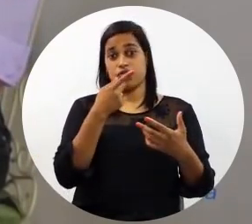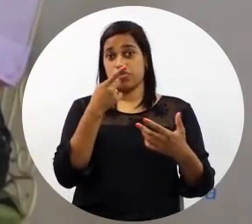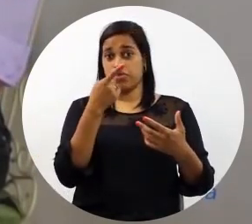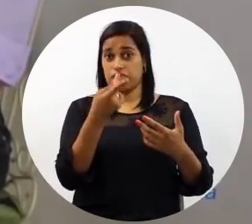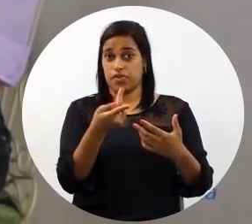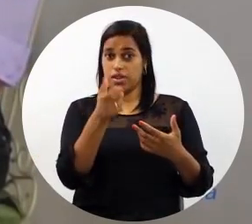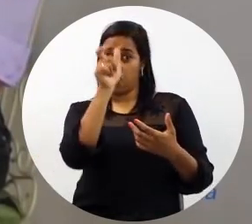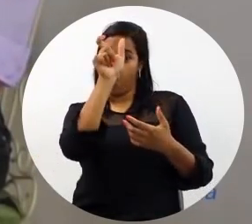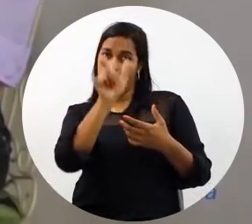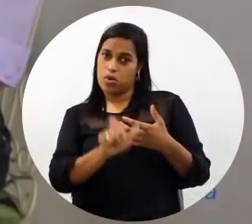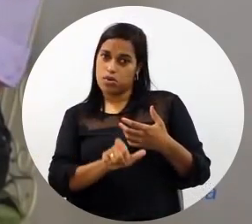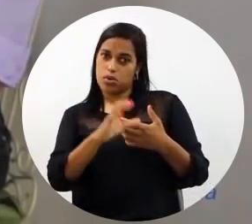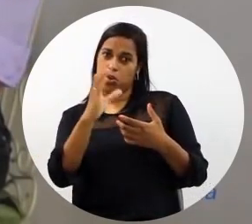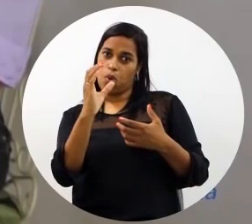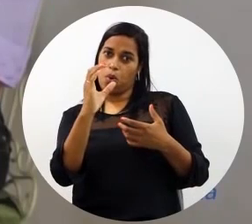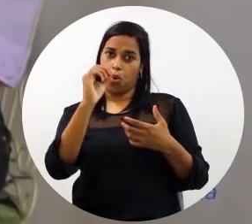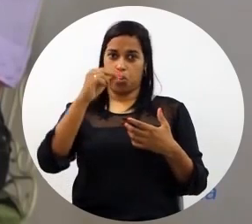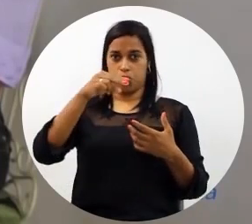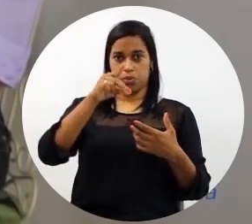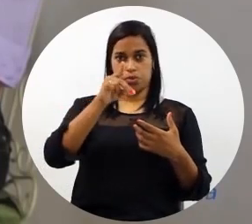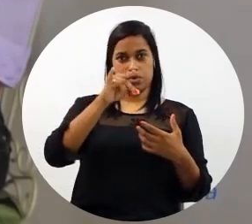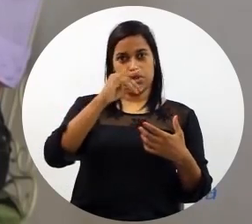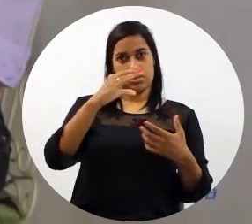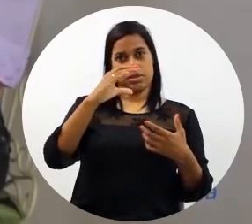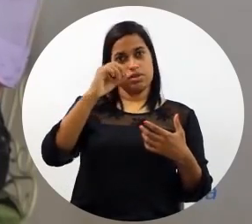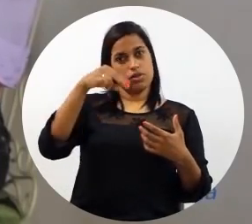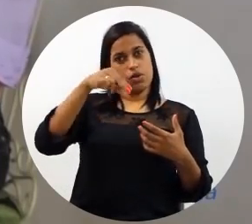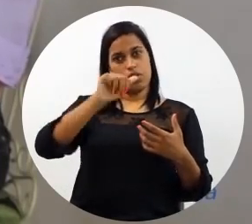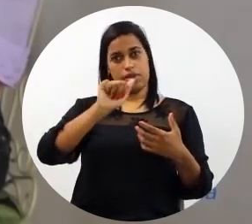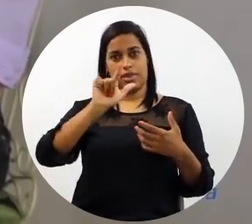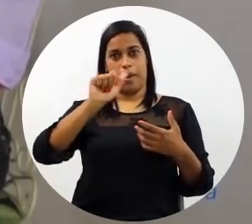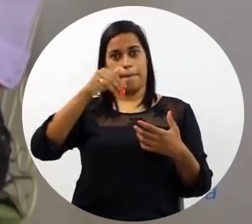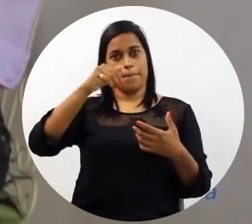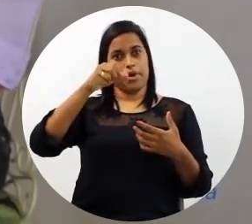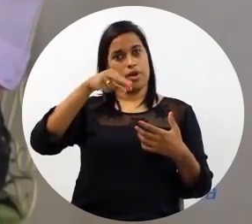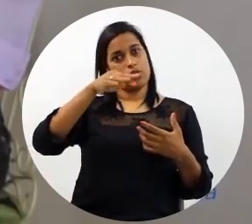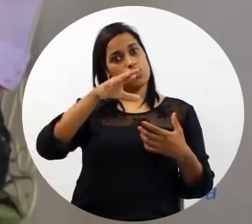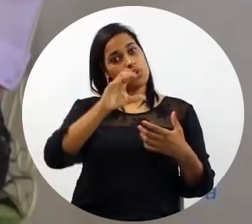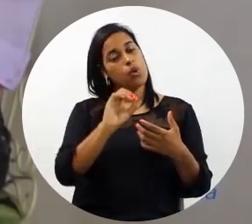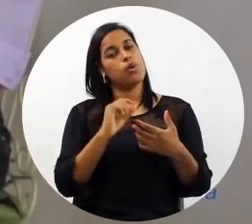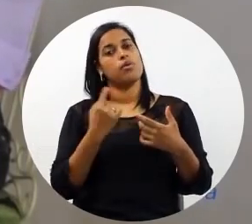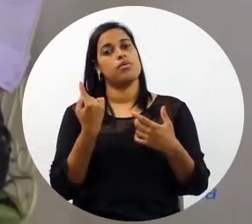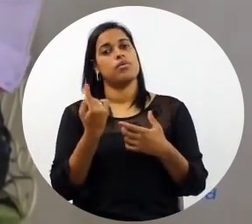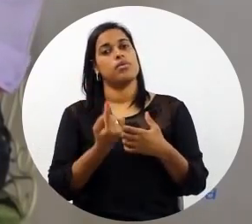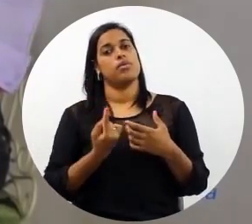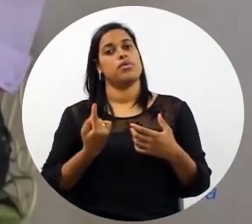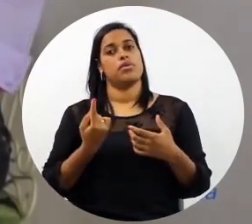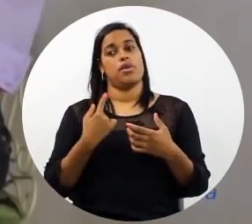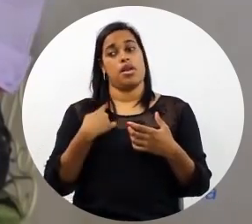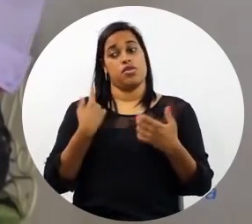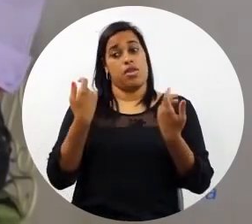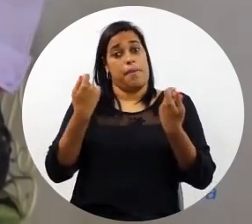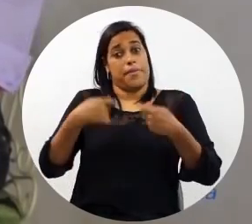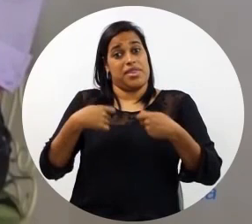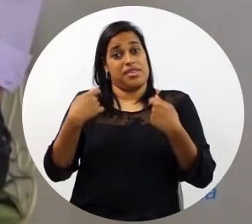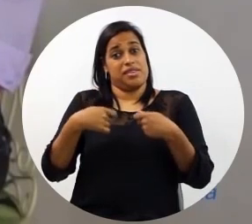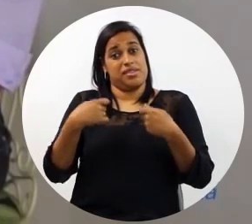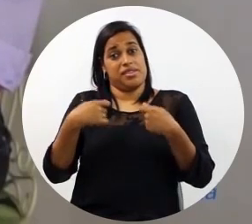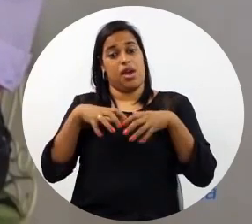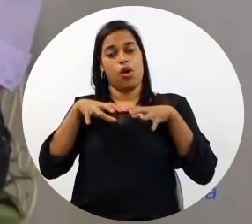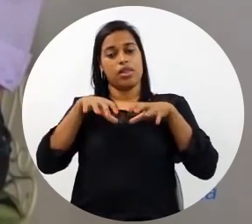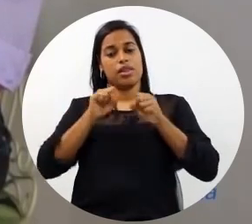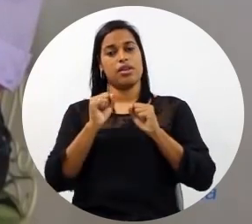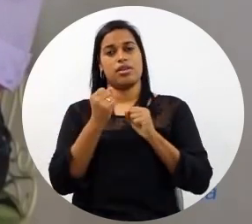em condicionamento, acho que a primeira ideia que vem é bicho, é animal. A gente não condiciona a gente, não. A gente deve condicionar